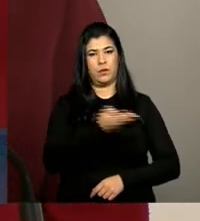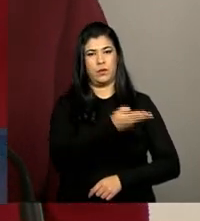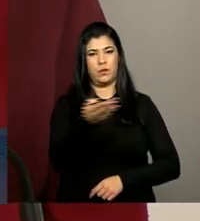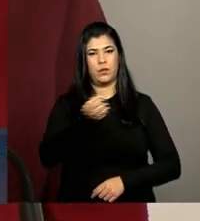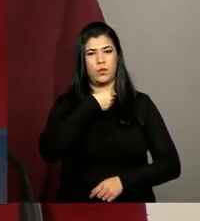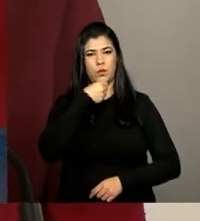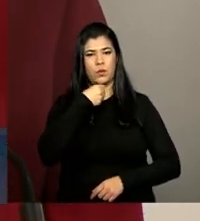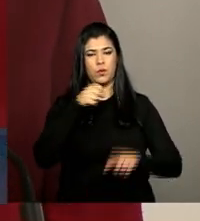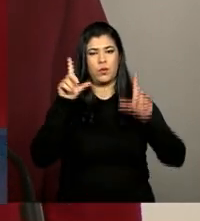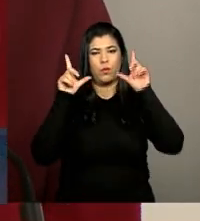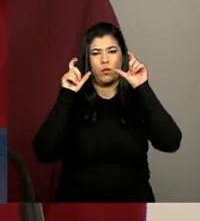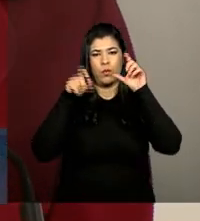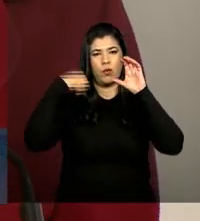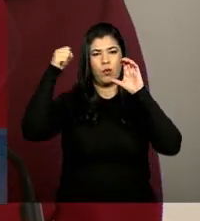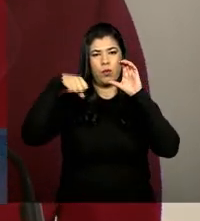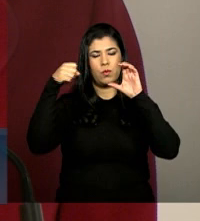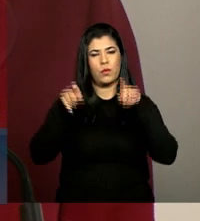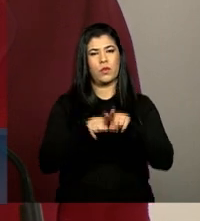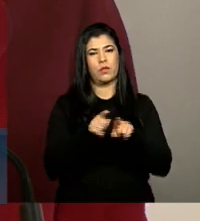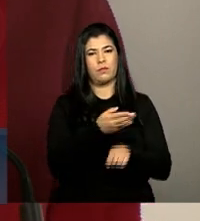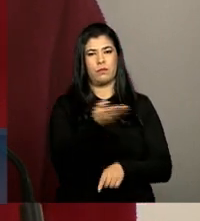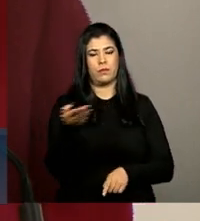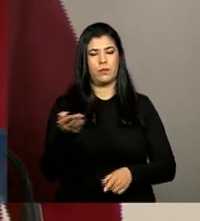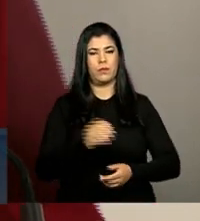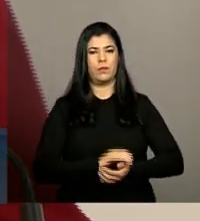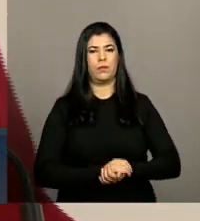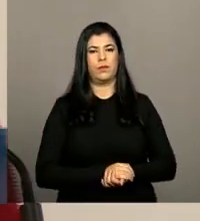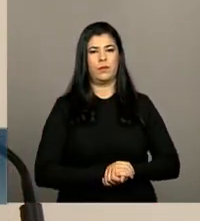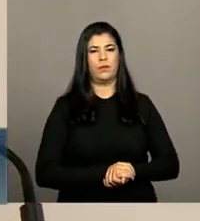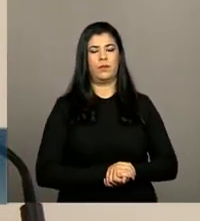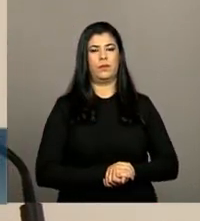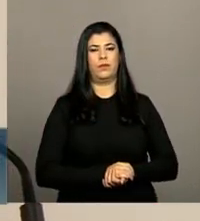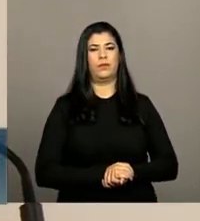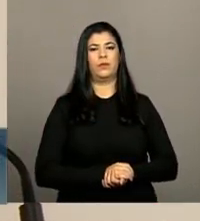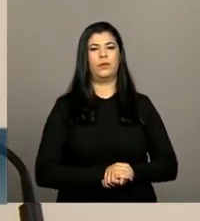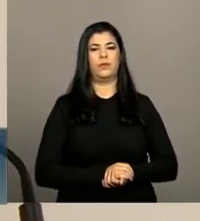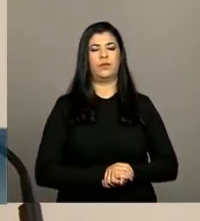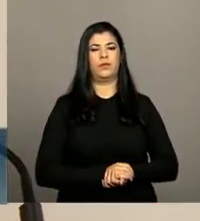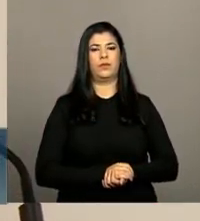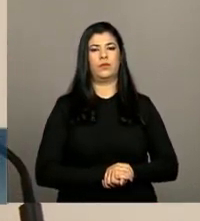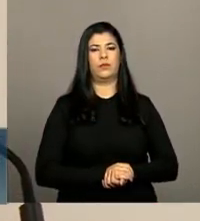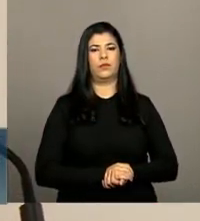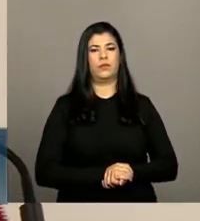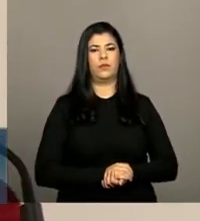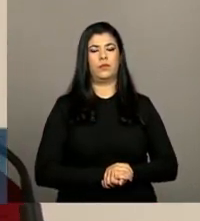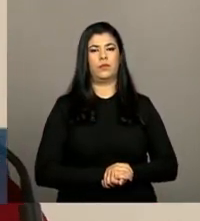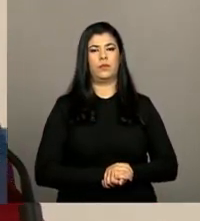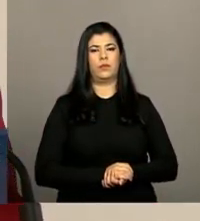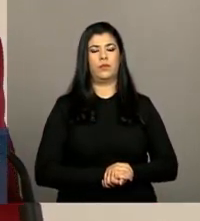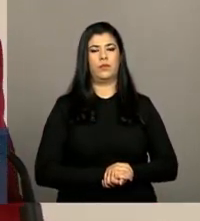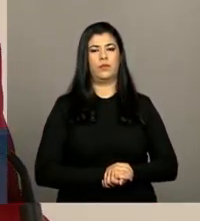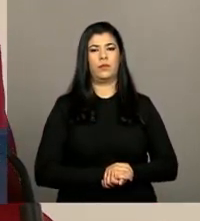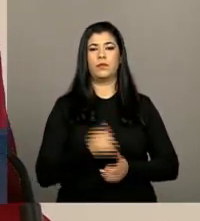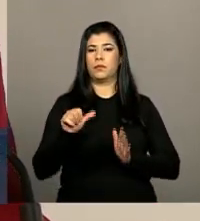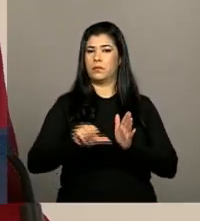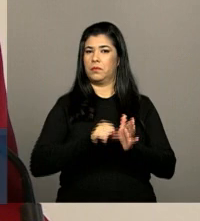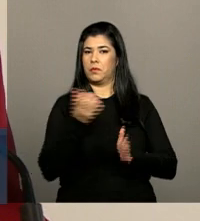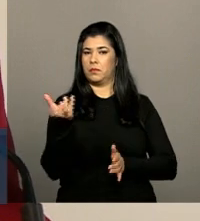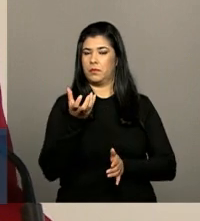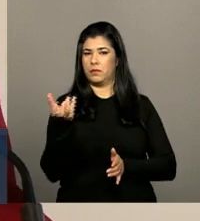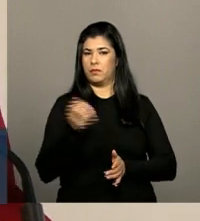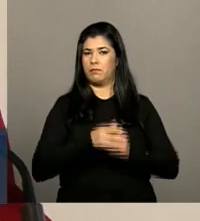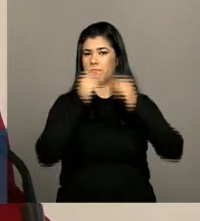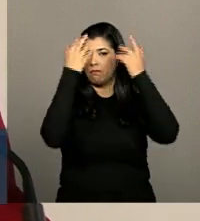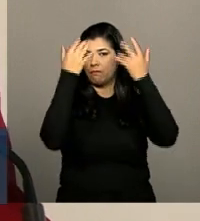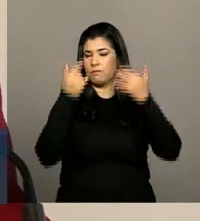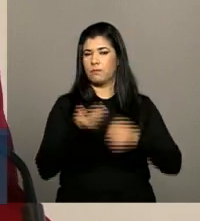os senhores fotógrafos e os senhores cinegrafistas eu gostaria de dizer